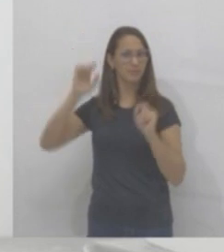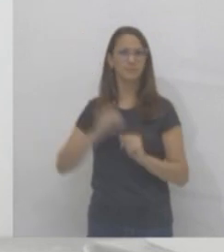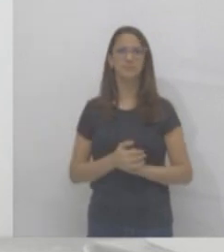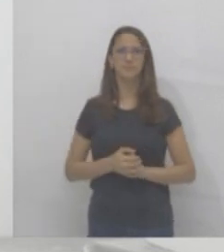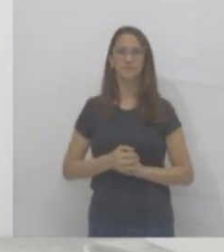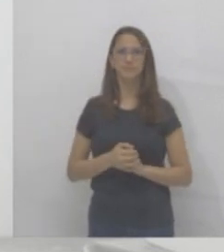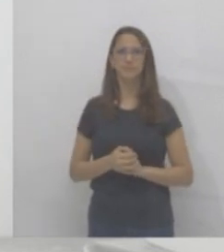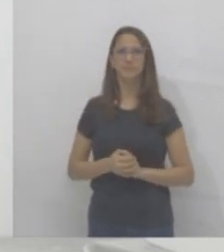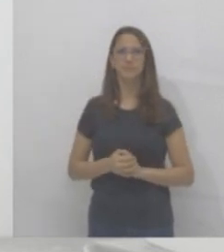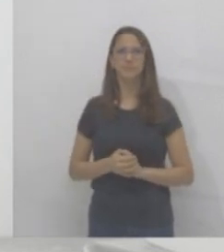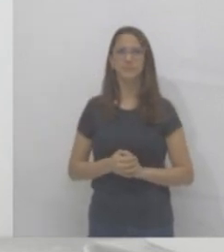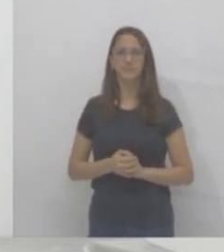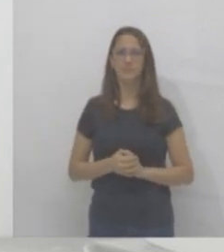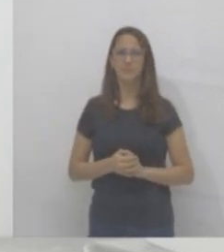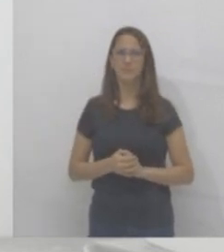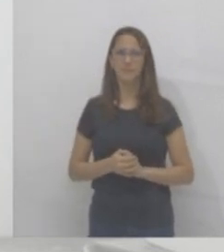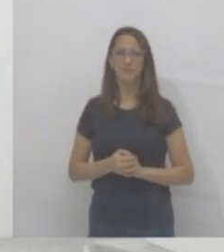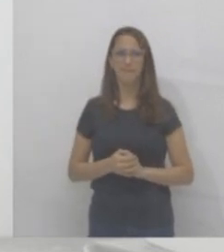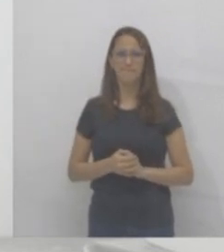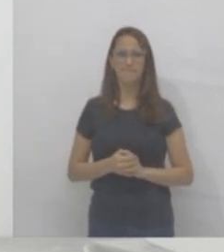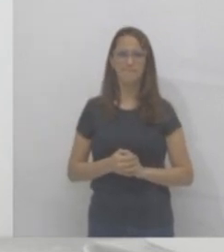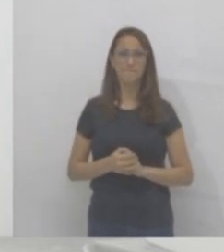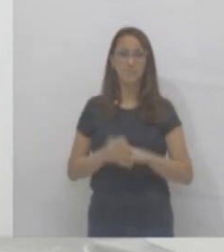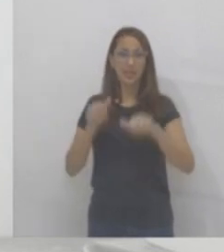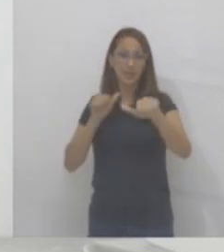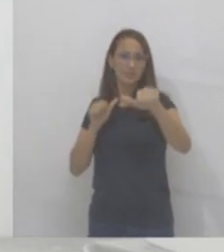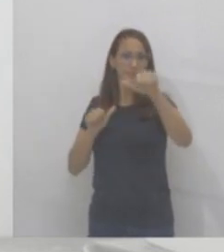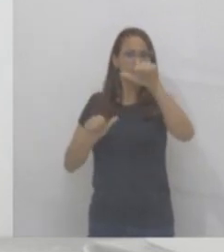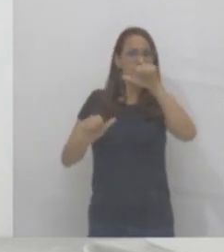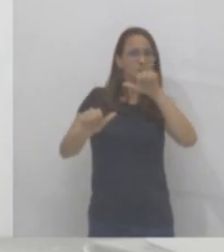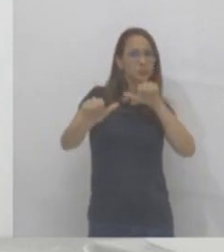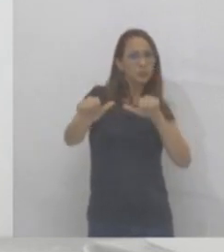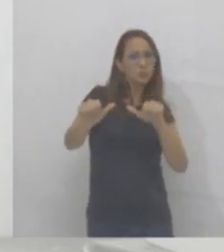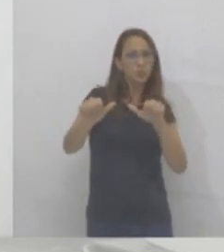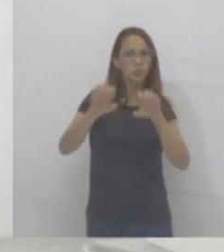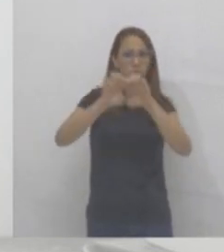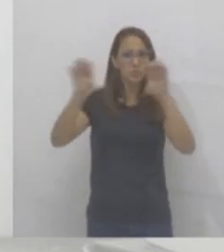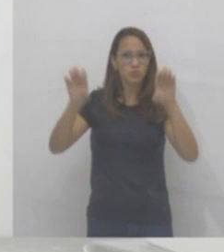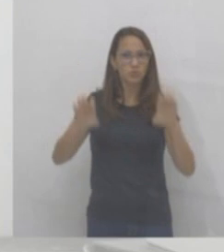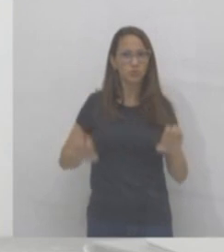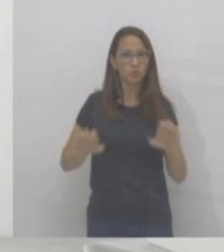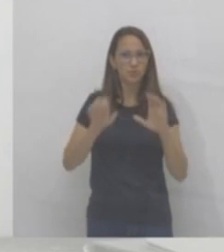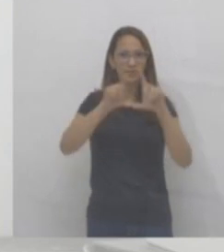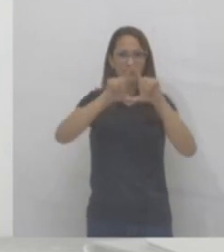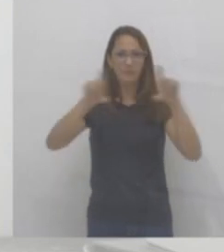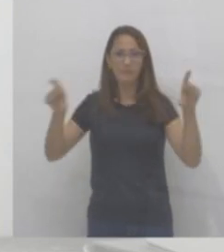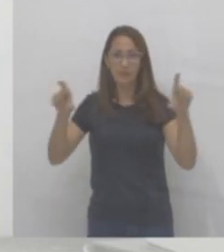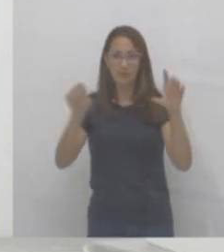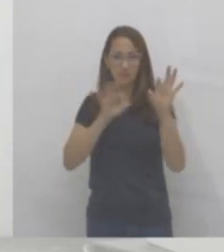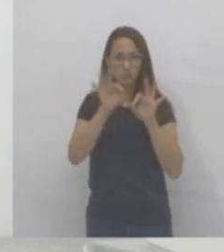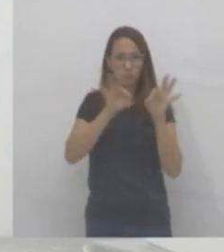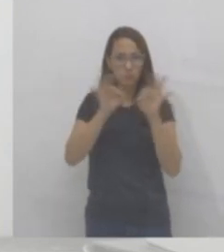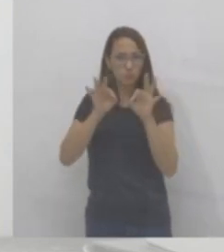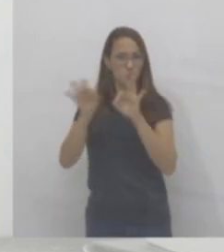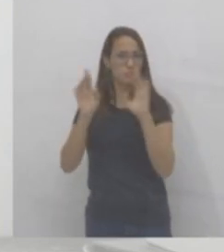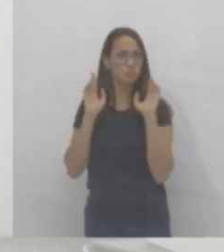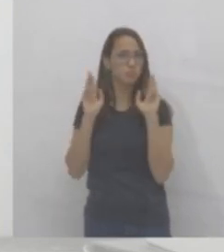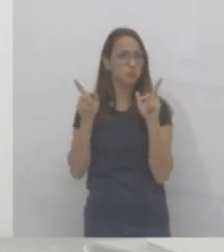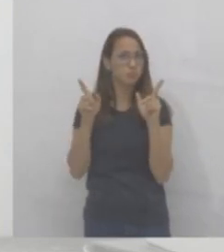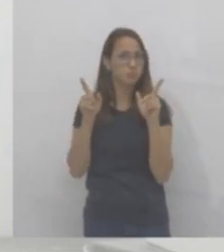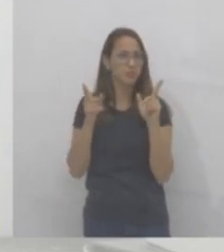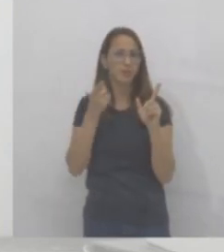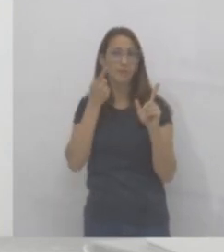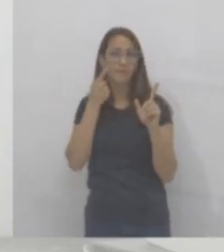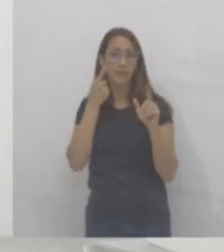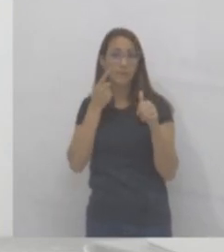an ambulance. Aqui eu inverti a estrutura da frase como foi mostrado no vídeo. Então aqui, em vez de eu colocar condição, eu